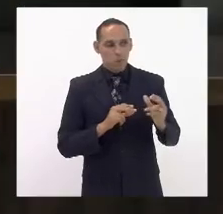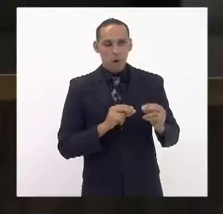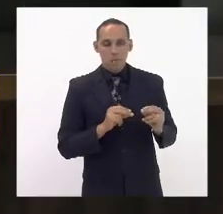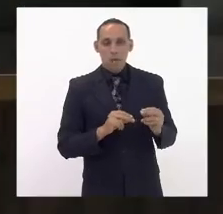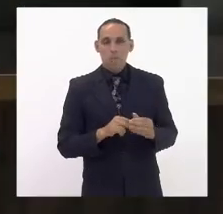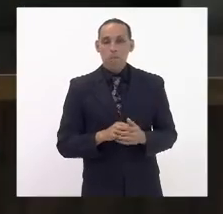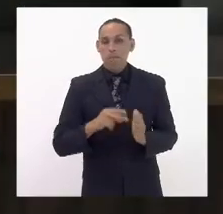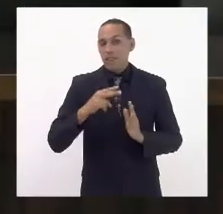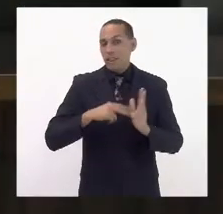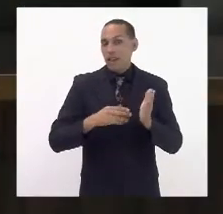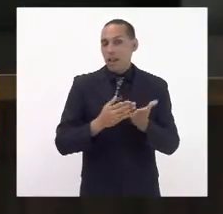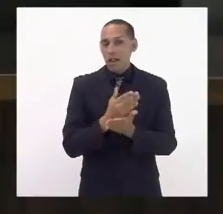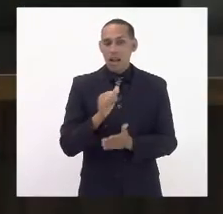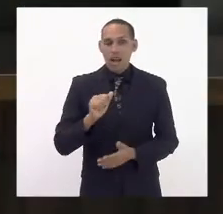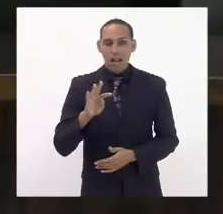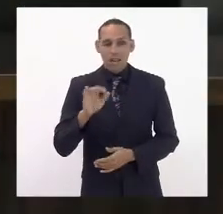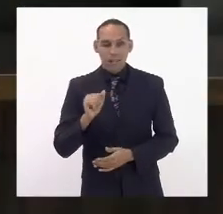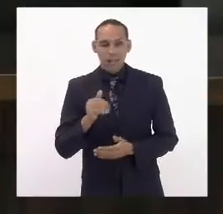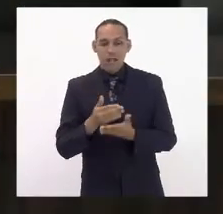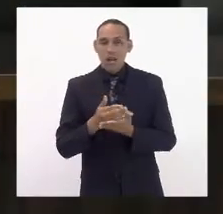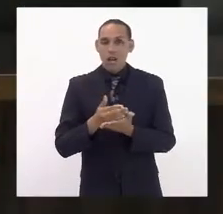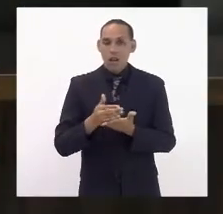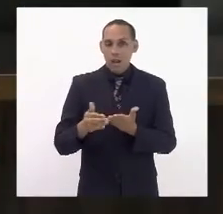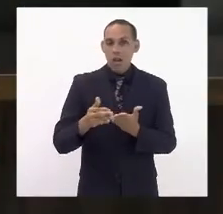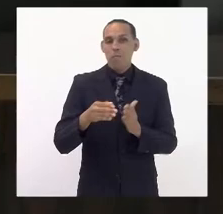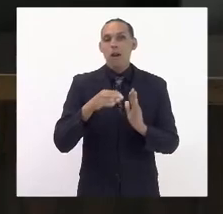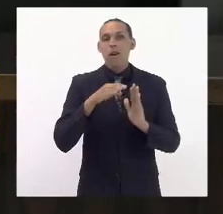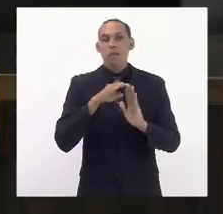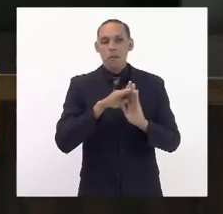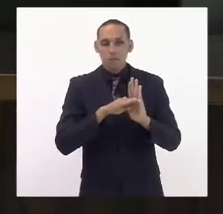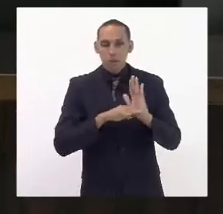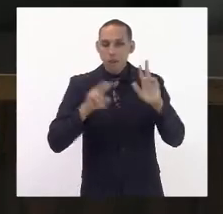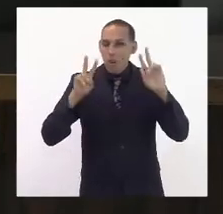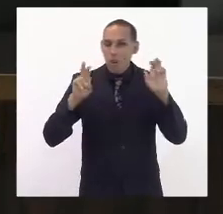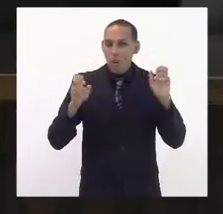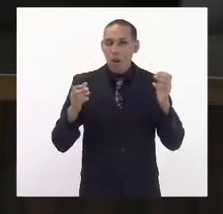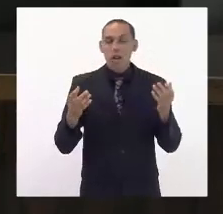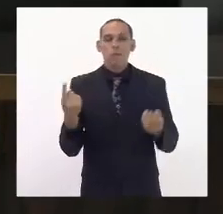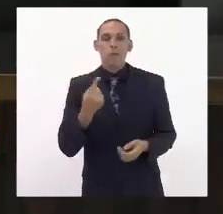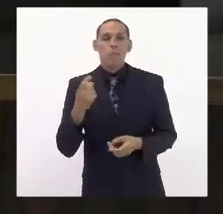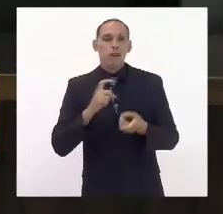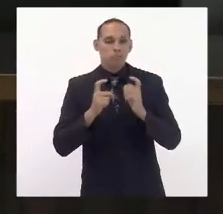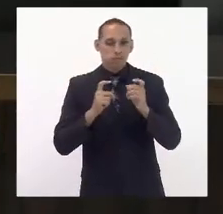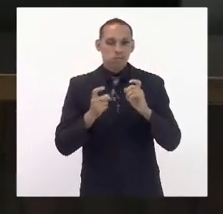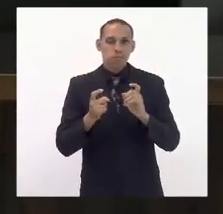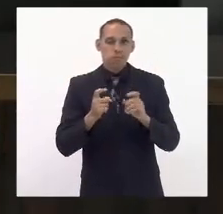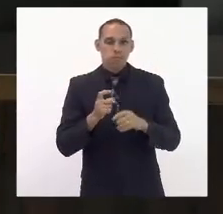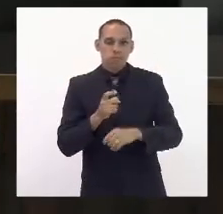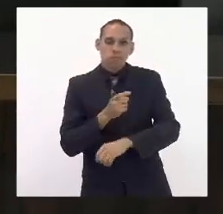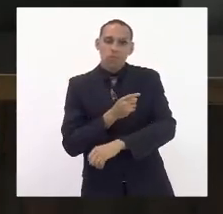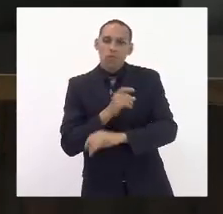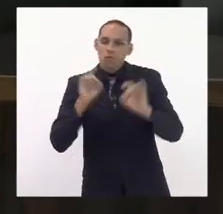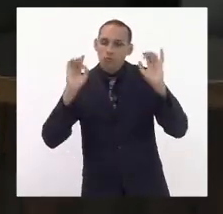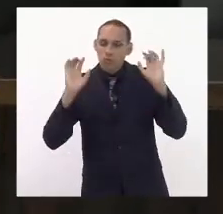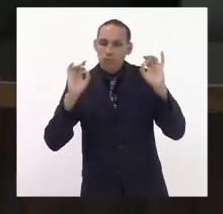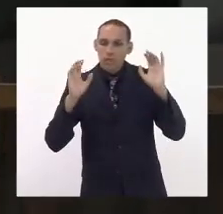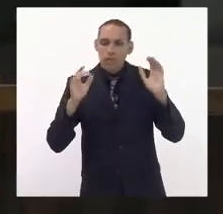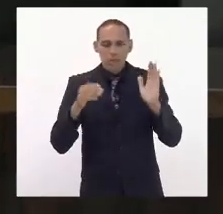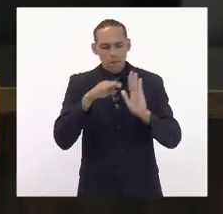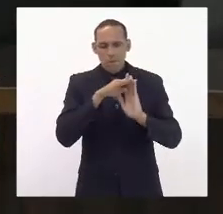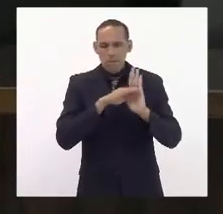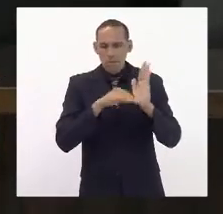Lida e aprovada a ata, passa-se a ordem da primeira sessão extraordinária. A pauta está curta, vamos na pauta e depois eu